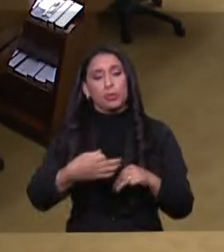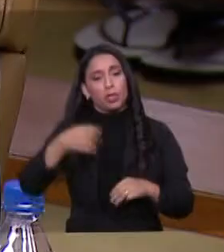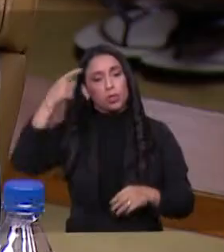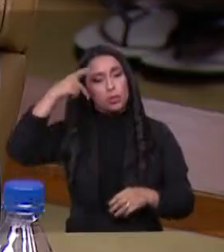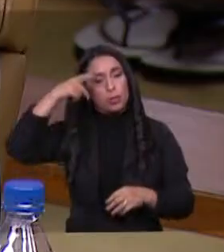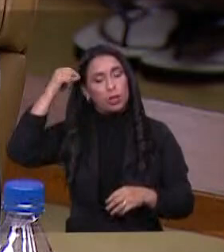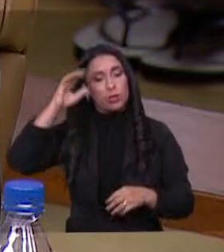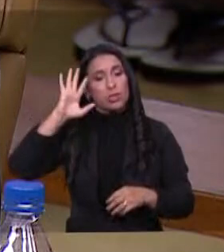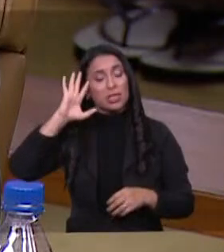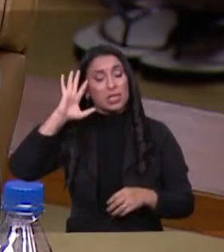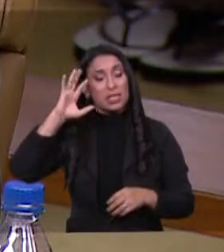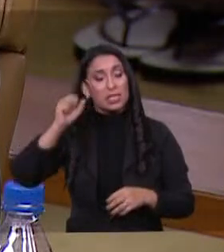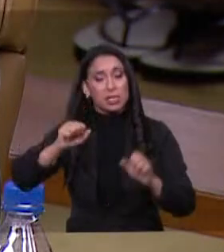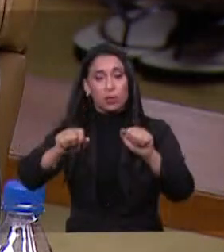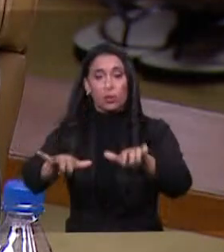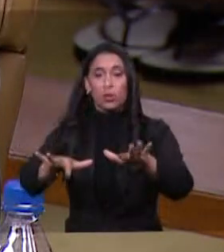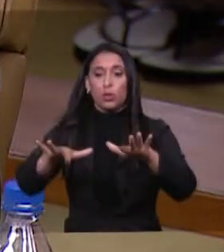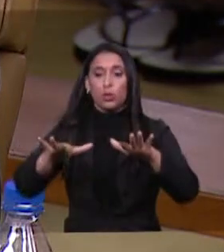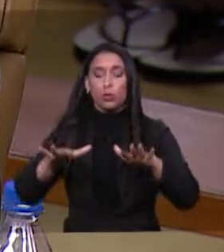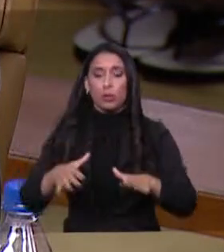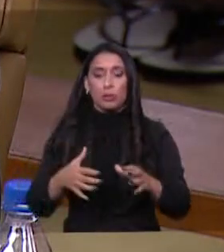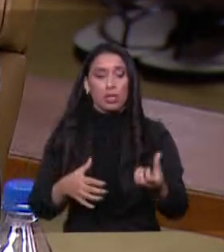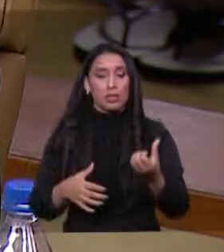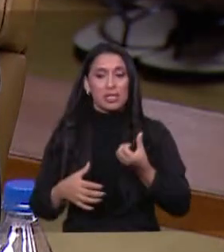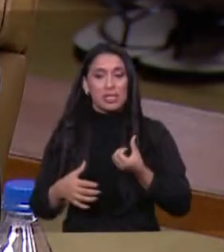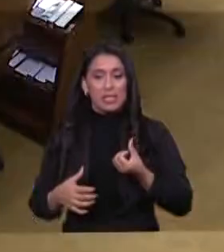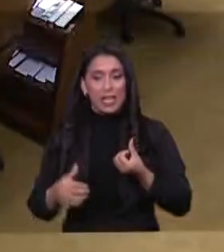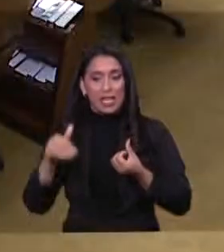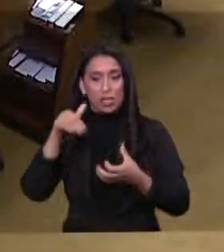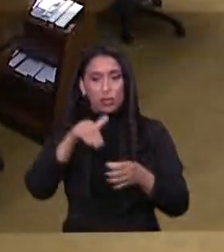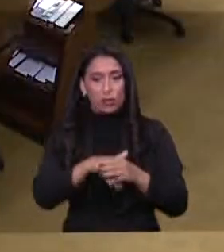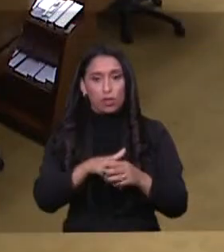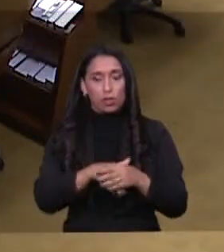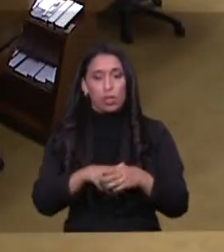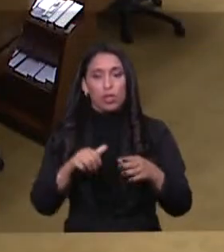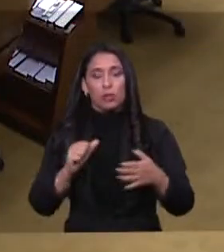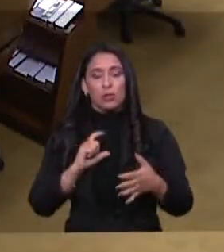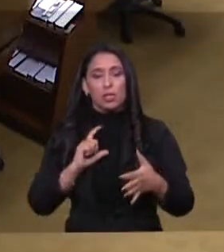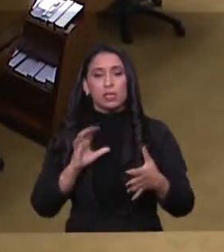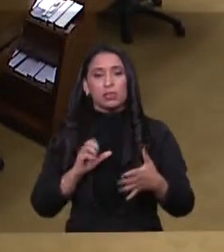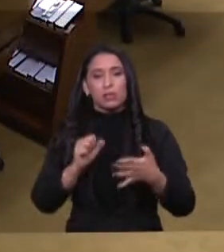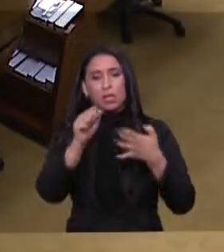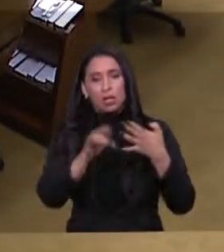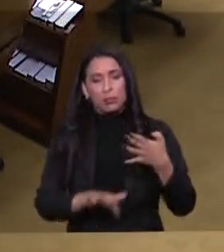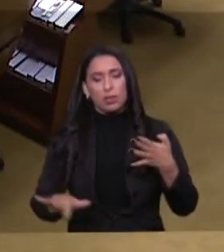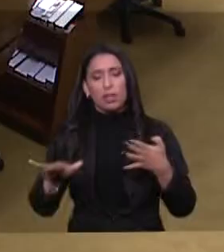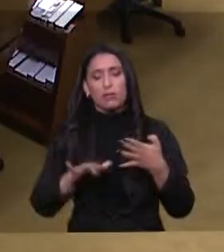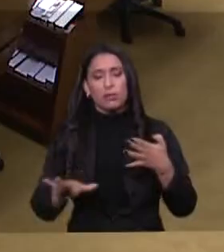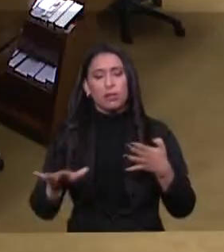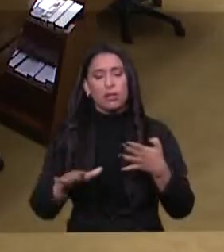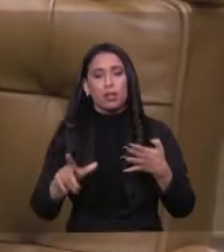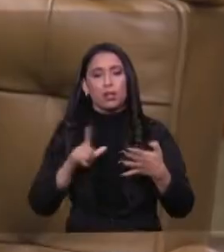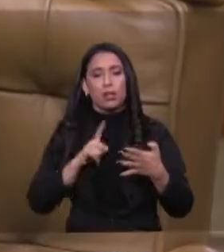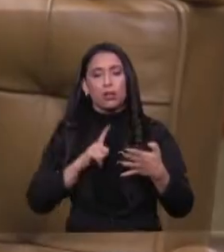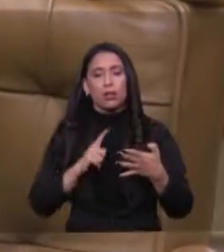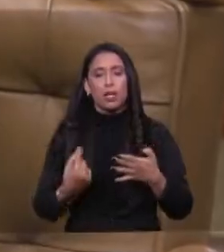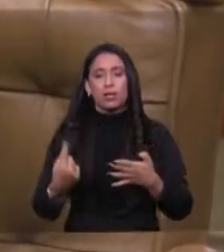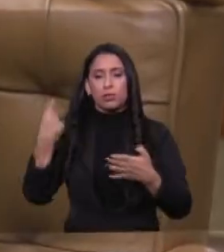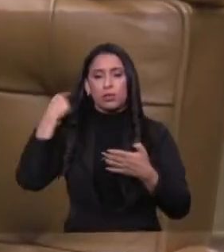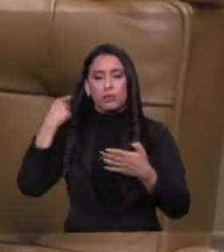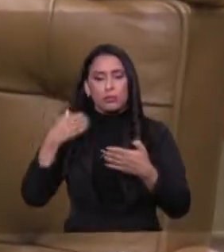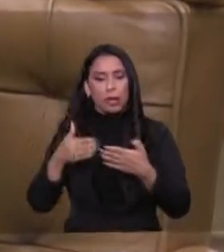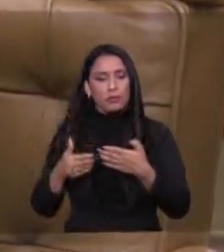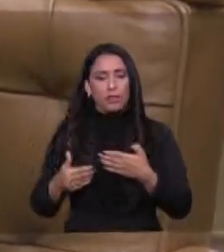de que decisões tomadas no plenário com 6 votos deveriam ser dotadas de efeito vinculante e eficácia erga omnes. Em qualquer